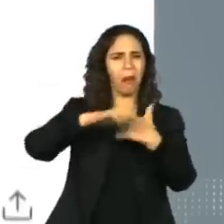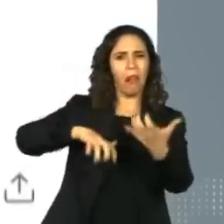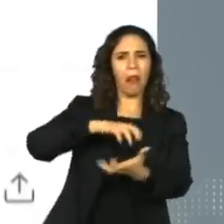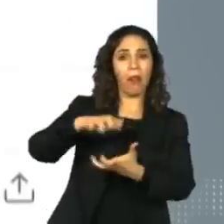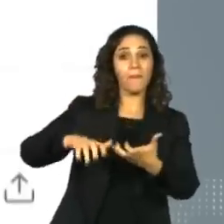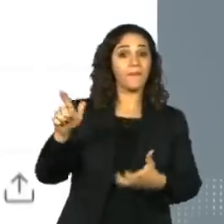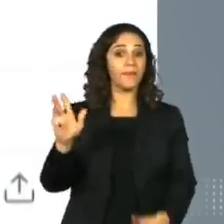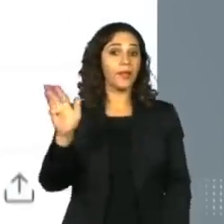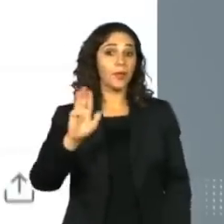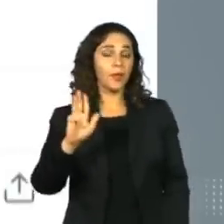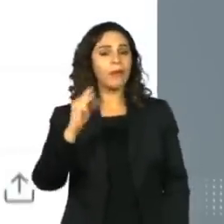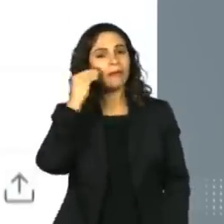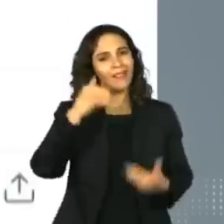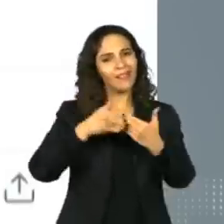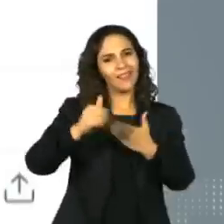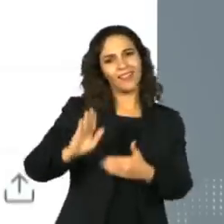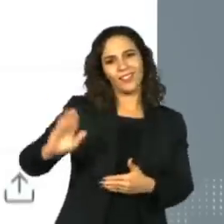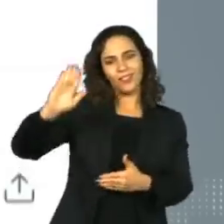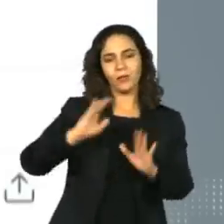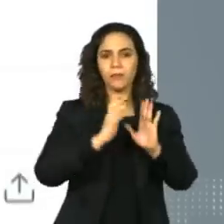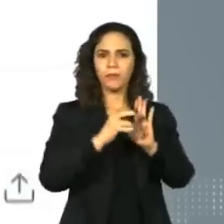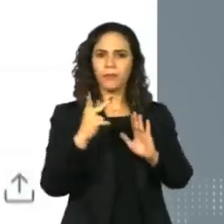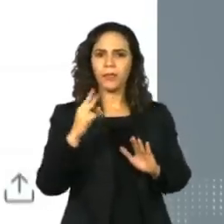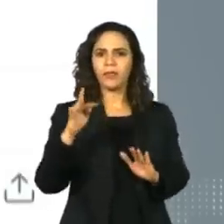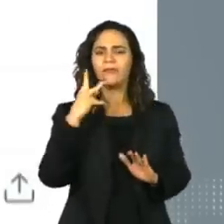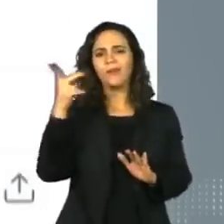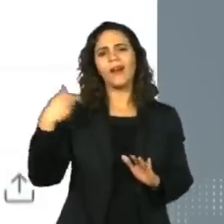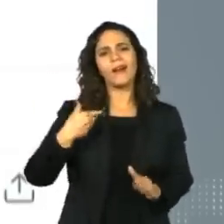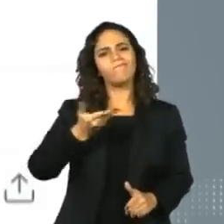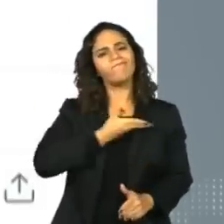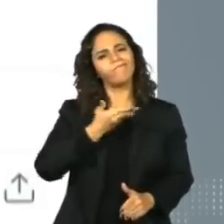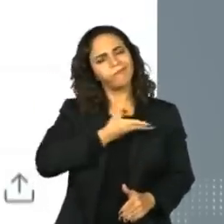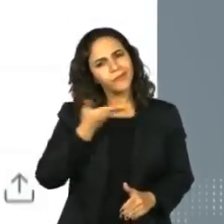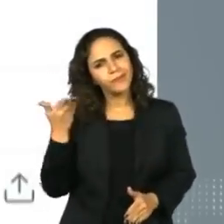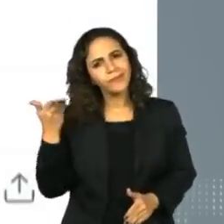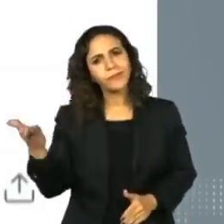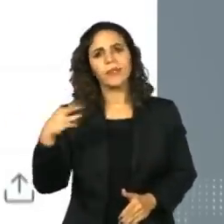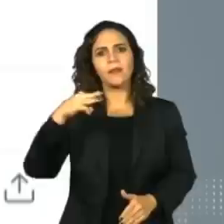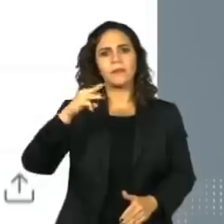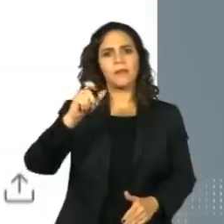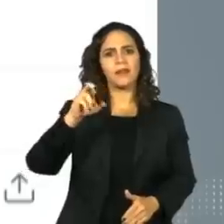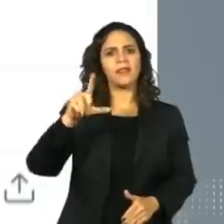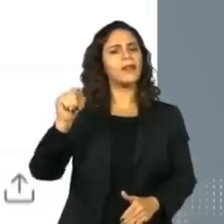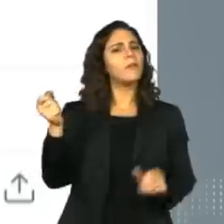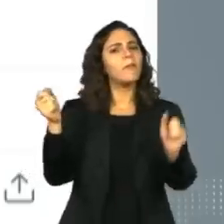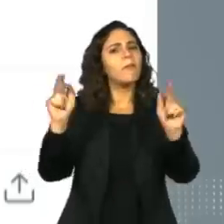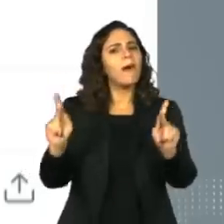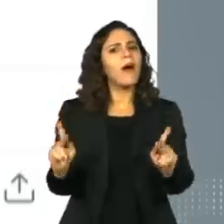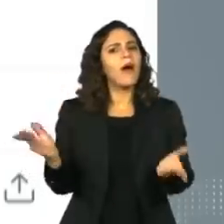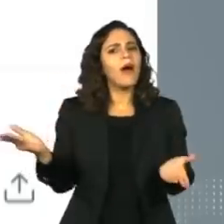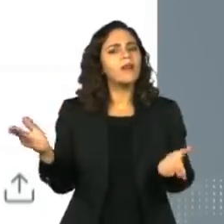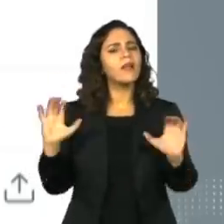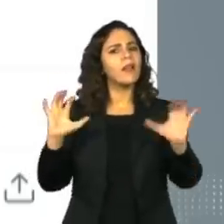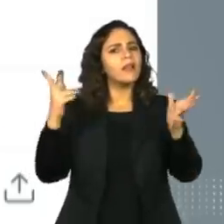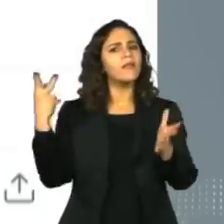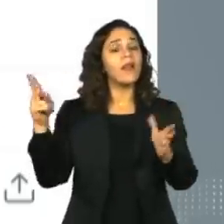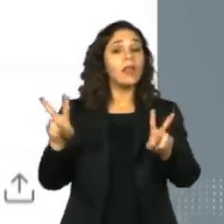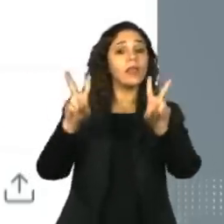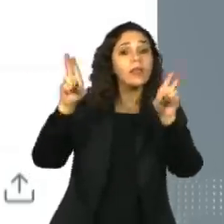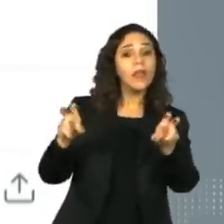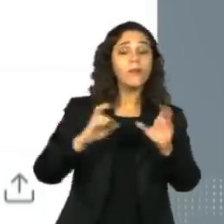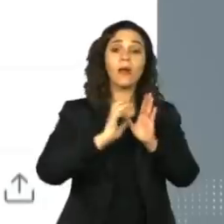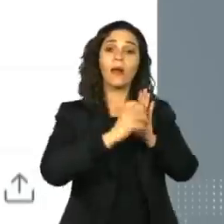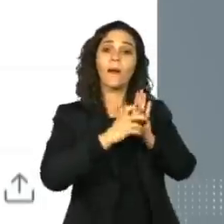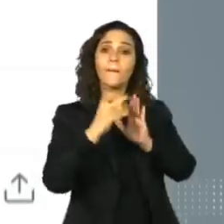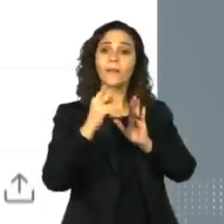do PT à presidência, afirmou que o companheiro Marcelo Arruda comemorava o aniversário em paz e que a festa tinha como tema o PT